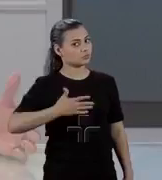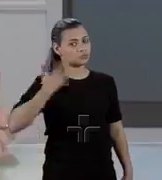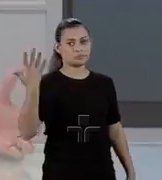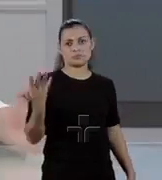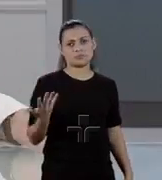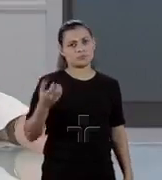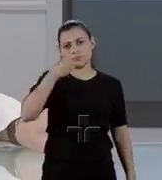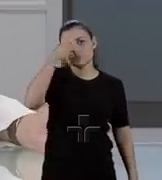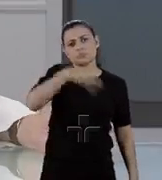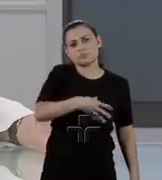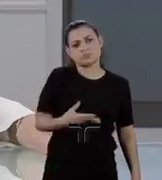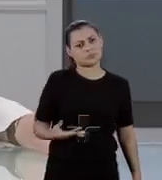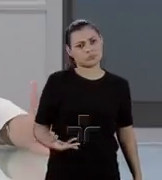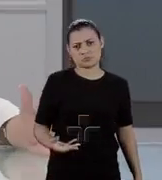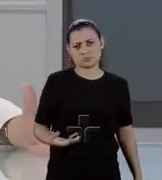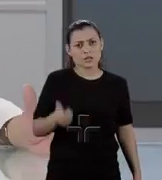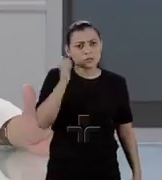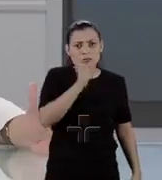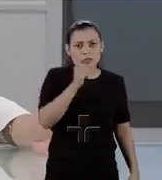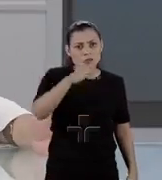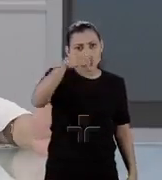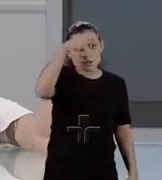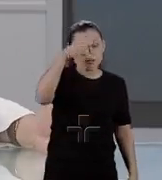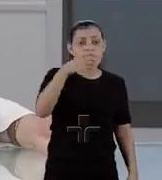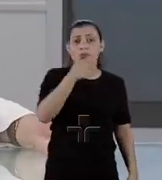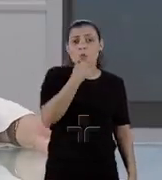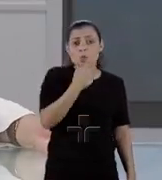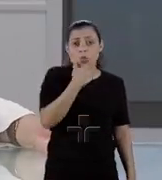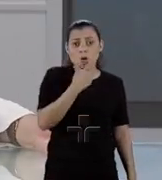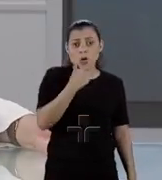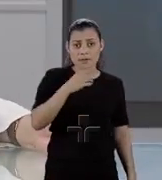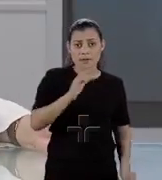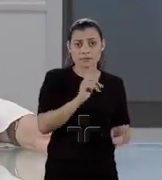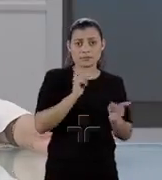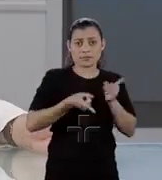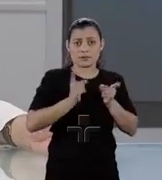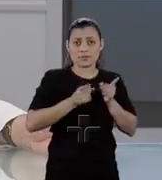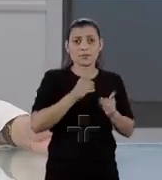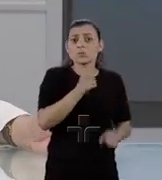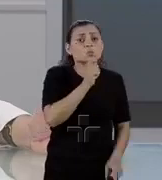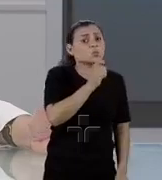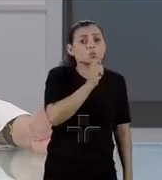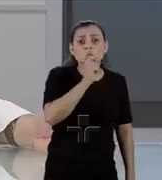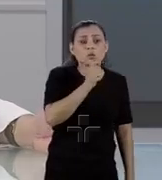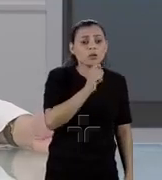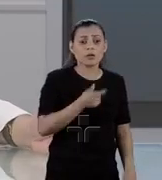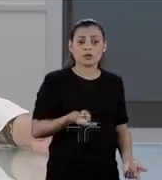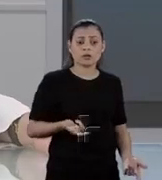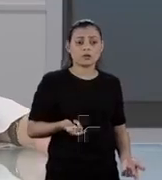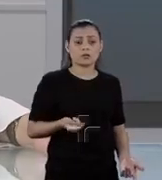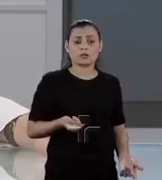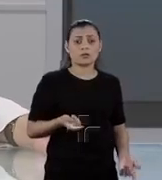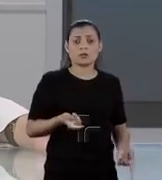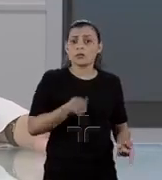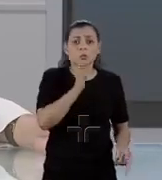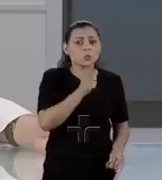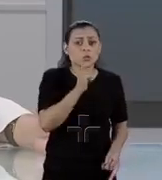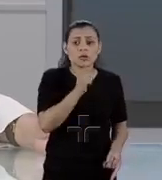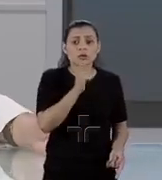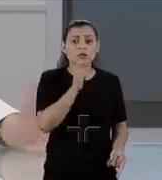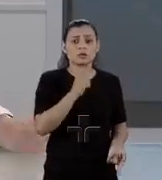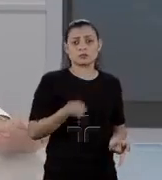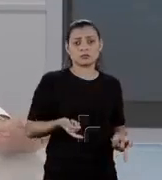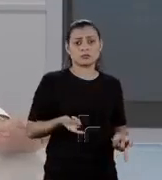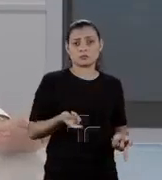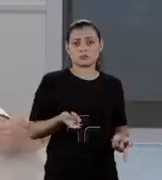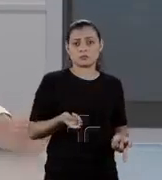Um travesti, por definição, não tem, né? E assim, as pessoas podem, por lei, se vestir como elas quiserem. Se